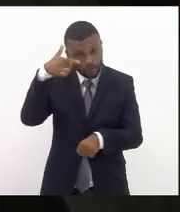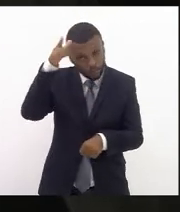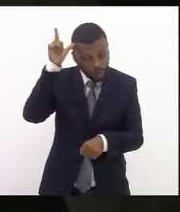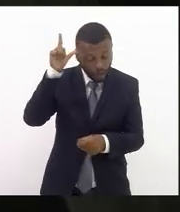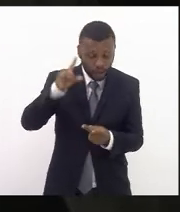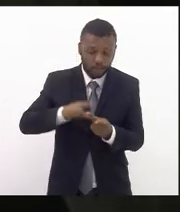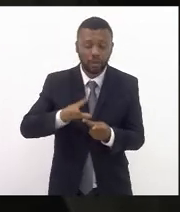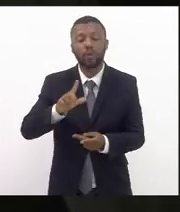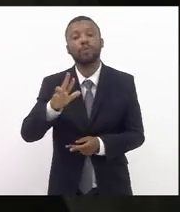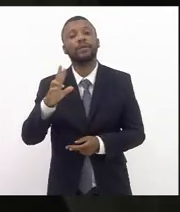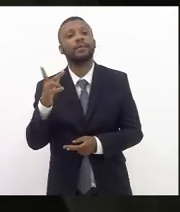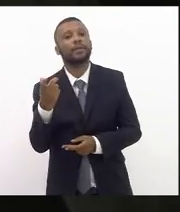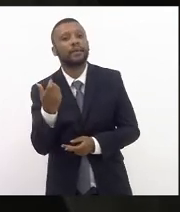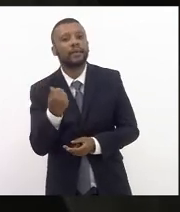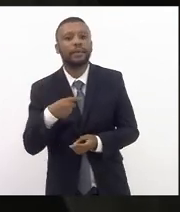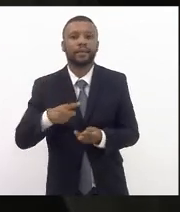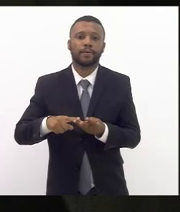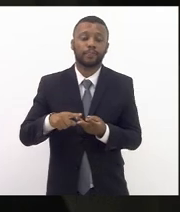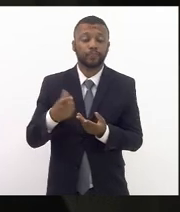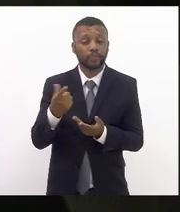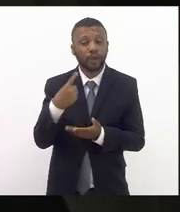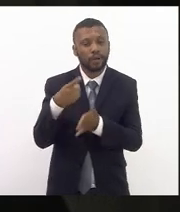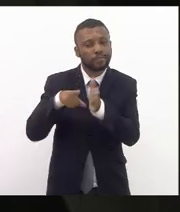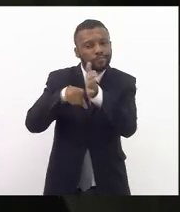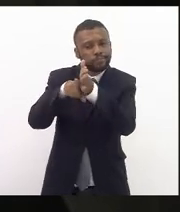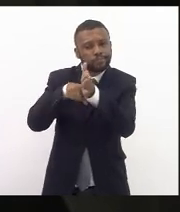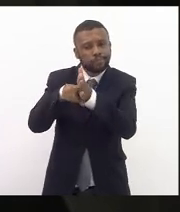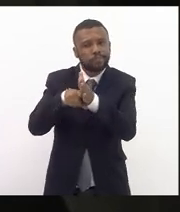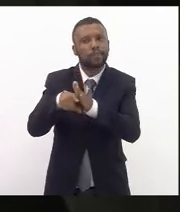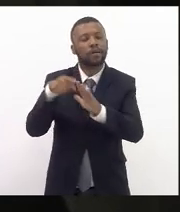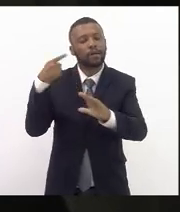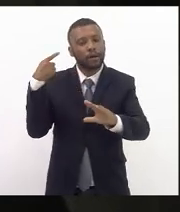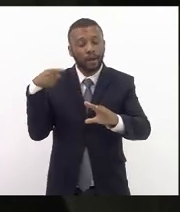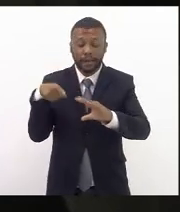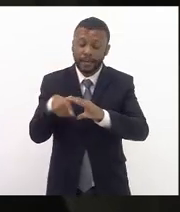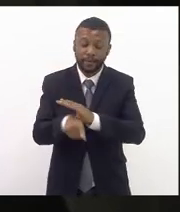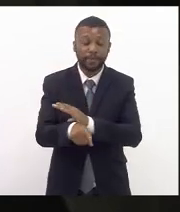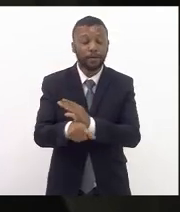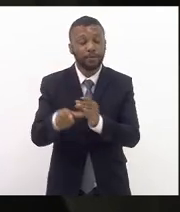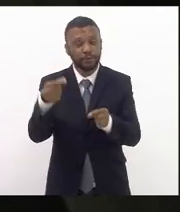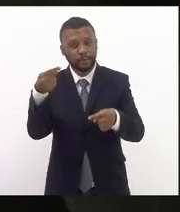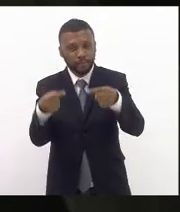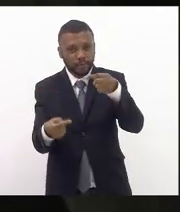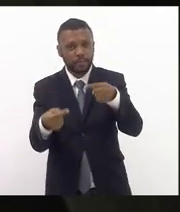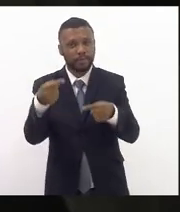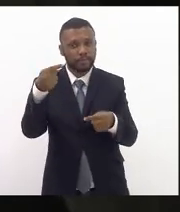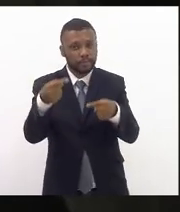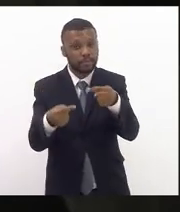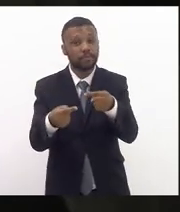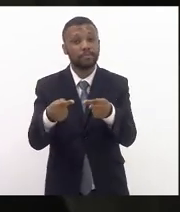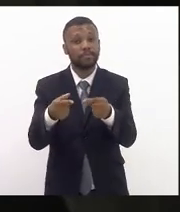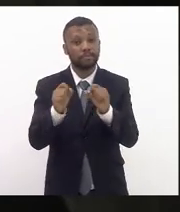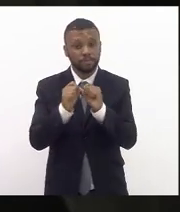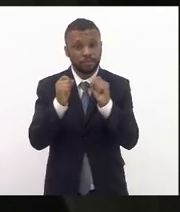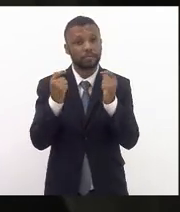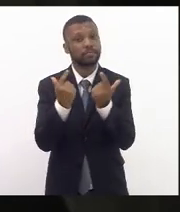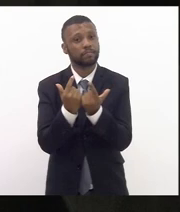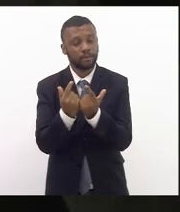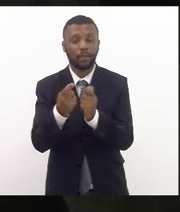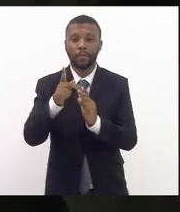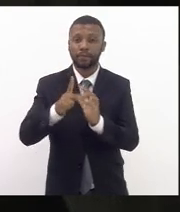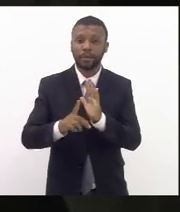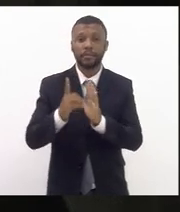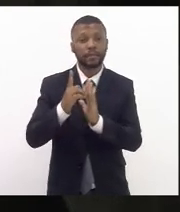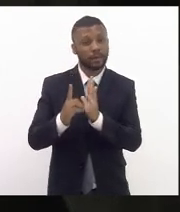deputada Lucinha, se não seria o caso, estudando mais a fundo a matéria, de submeter à Assembleia Legislativa um projeto de